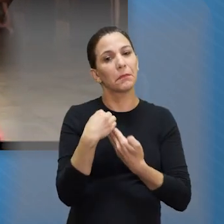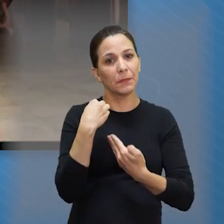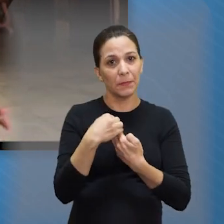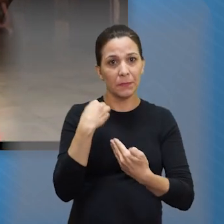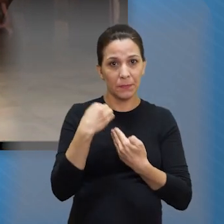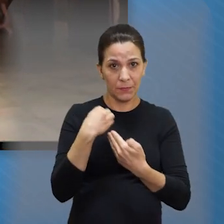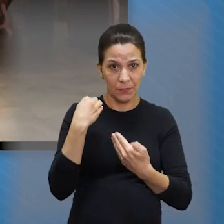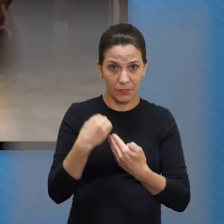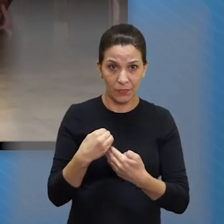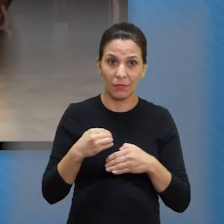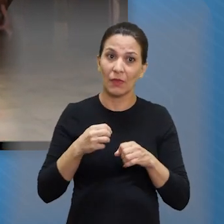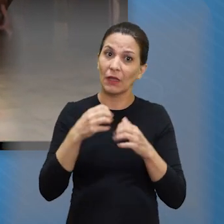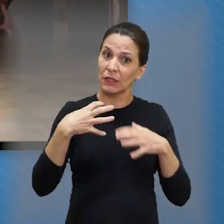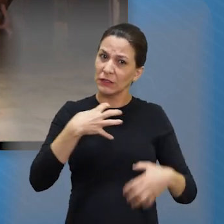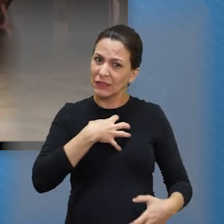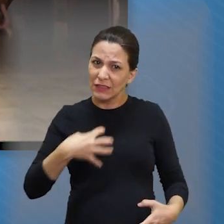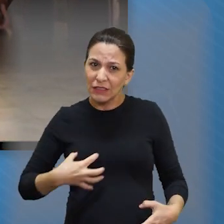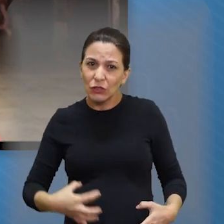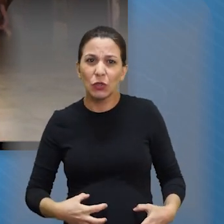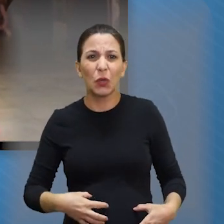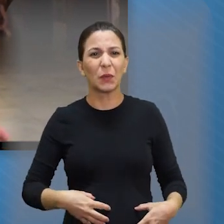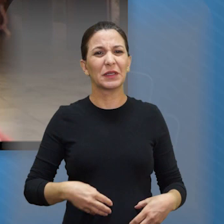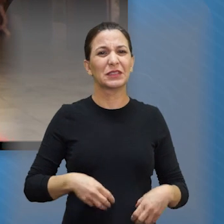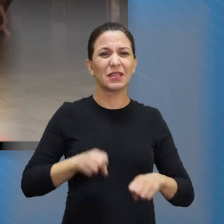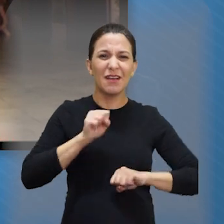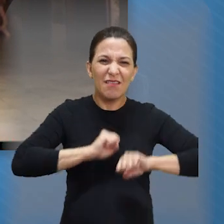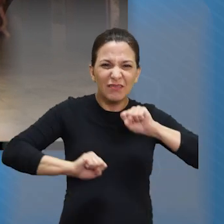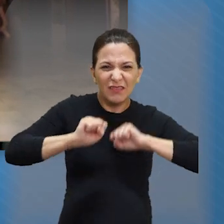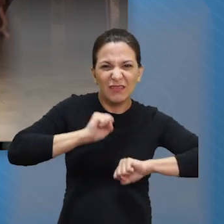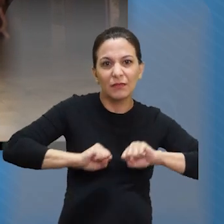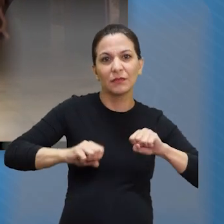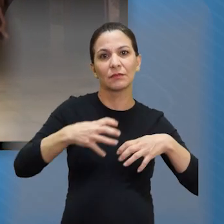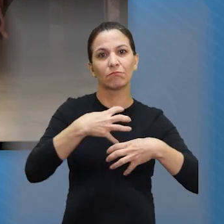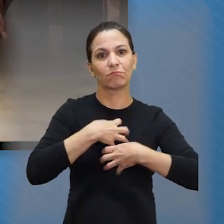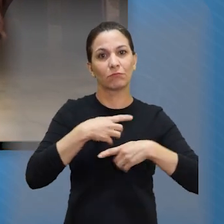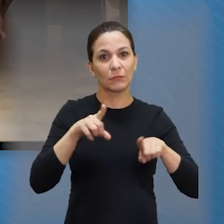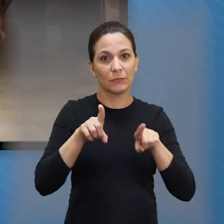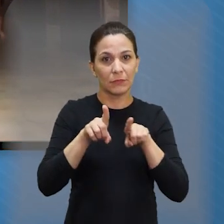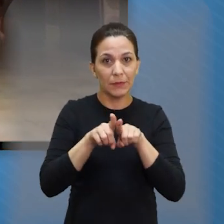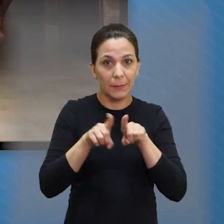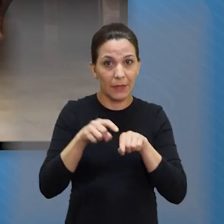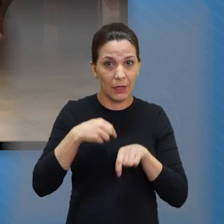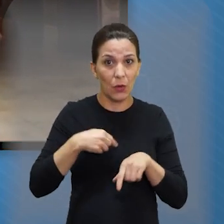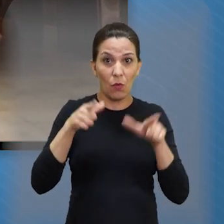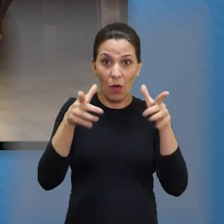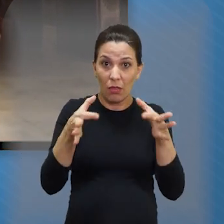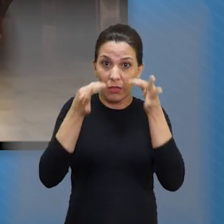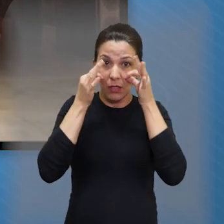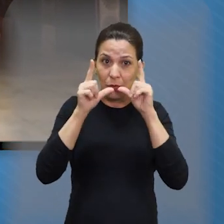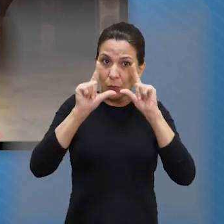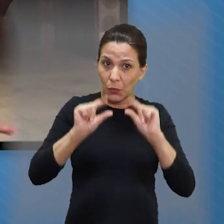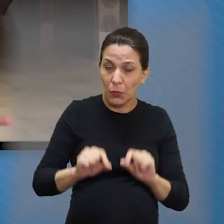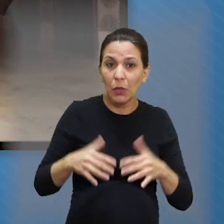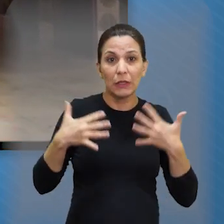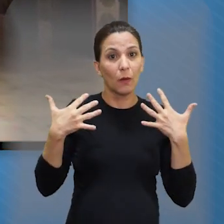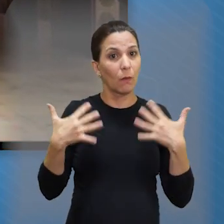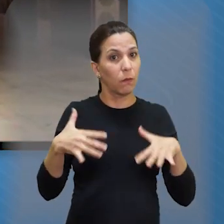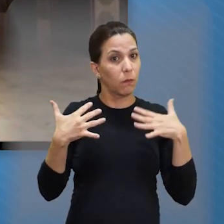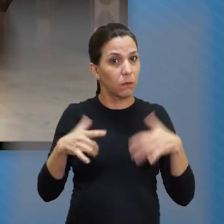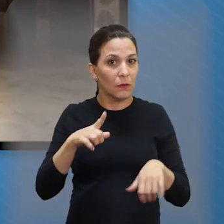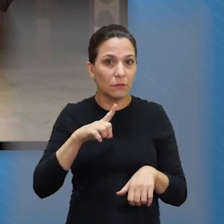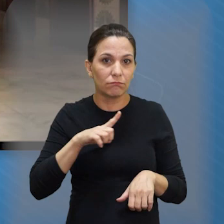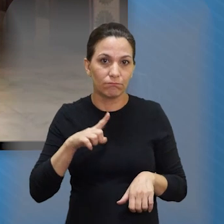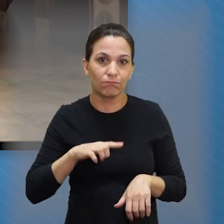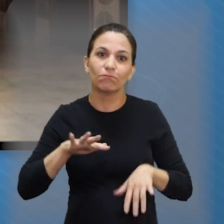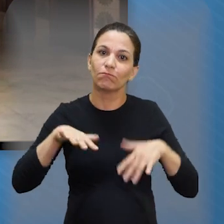Eu comecei a ter alguns sintomas de ansiedade, né? E também eu tenho déficit de atenção, de moderado a